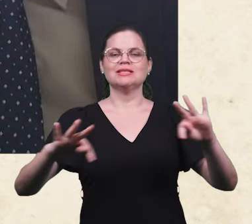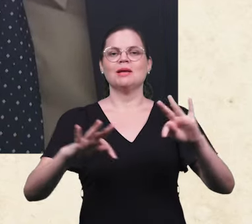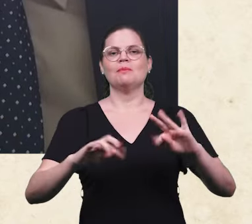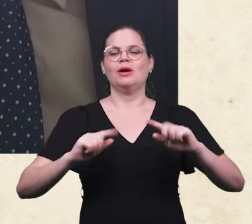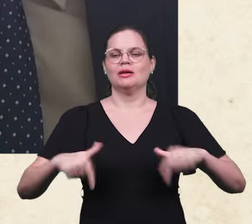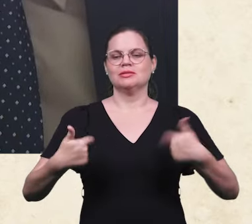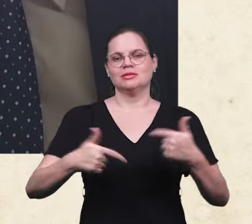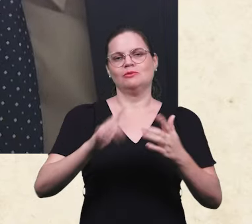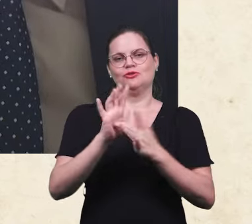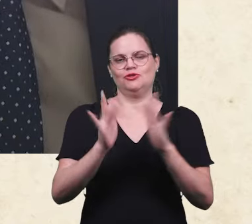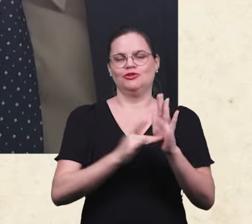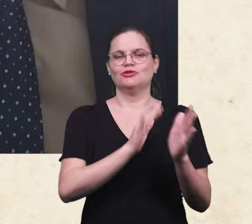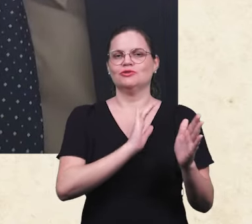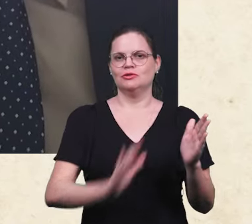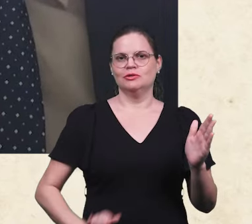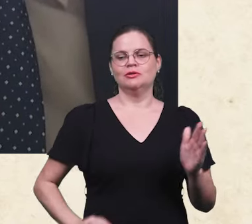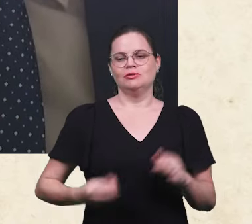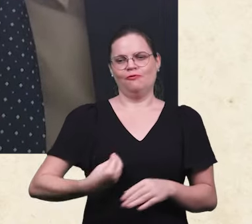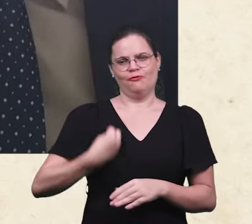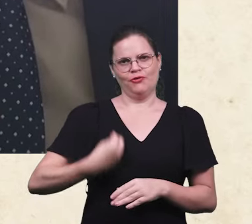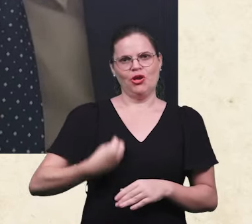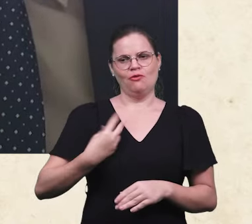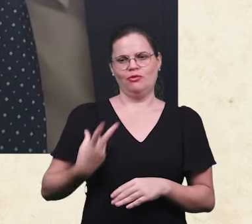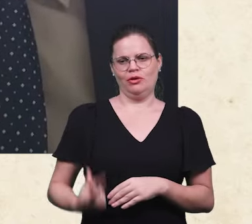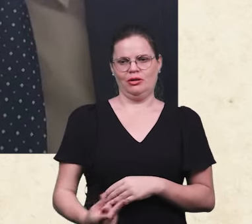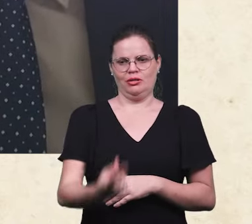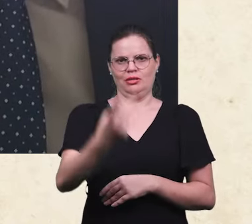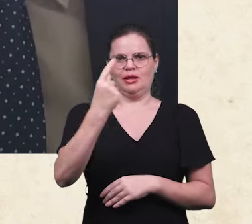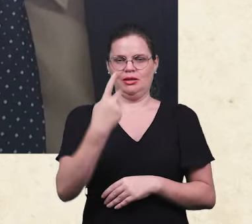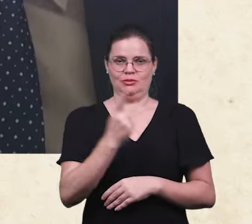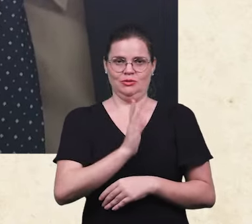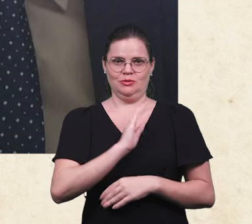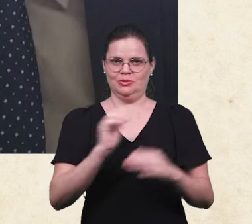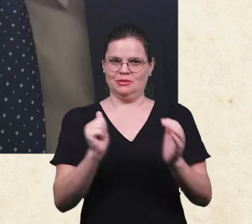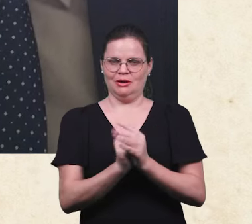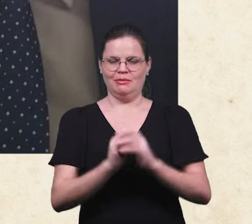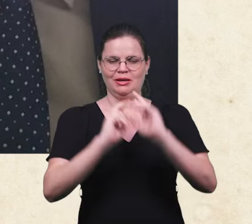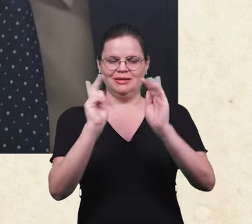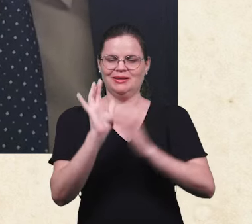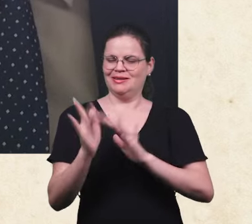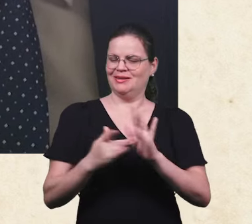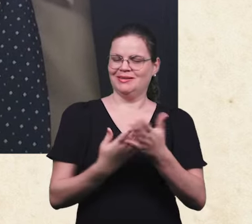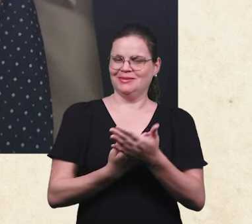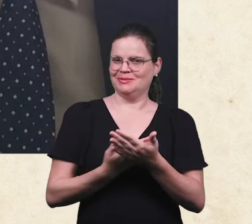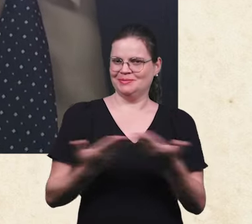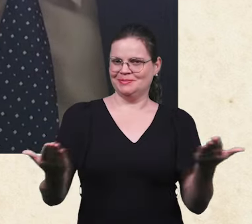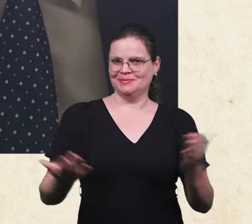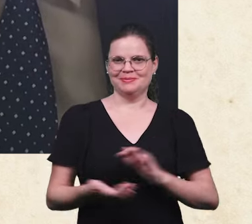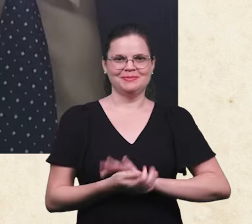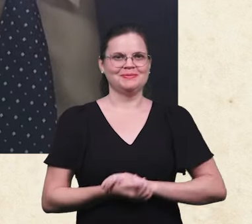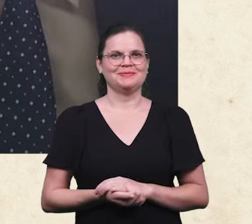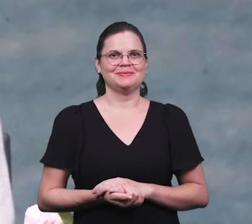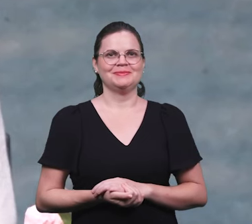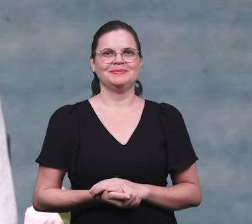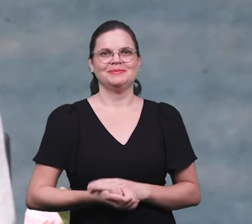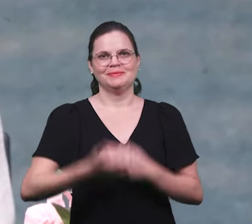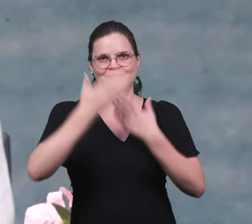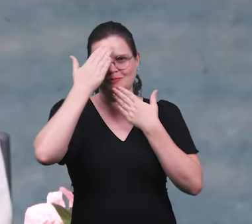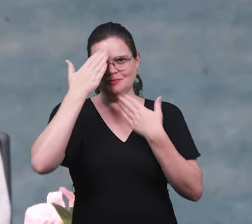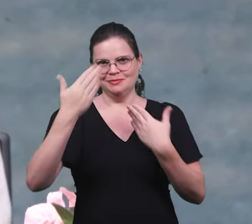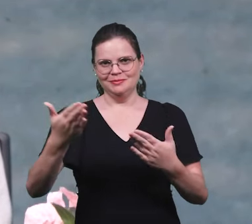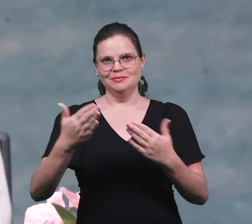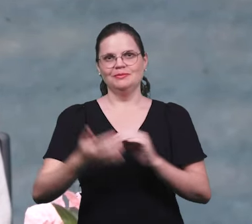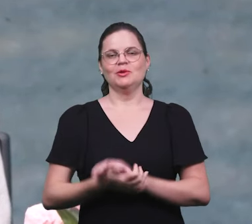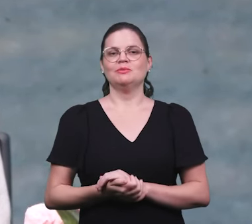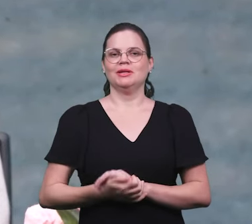Cristo, um Jesus vivo e uma eternidade no seu coração. Amém? A todos a paz do Senhor Jesus.